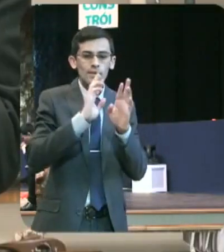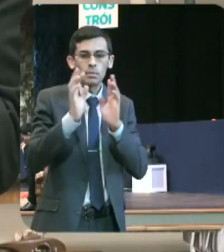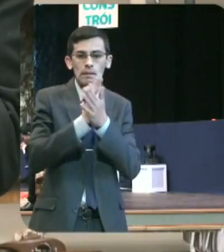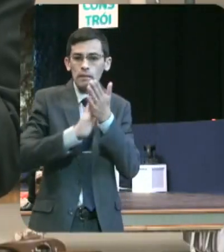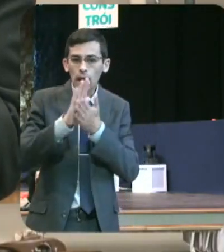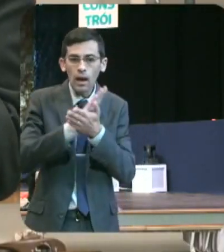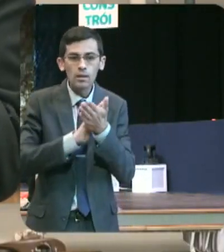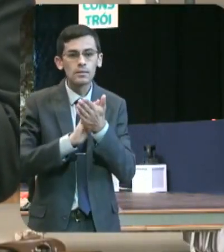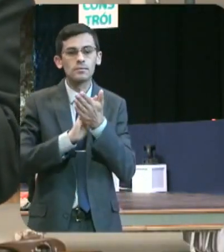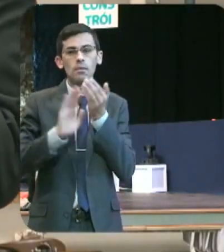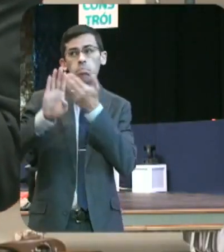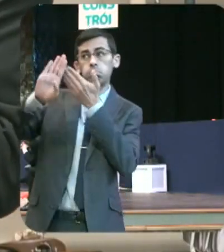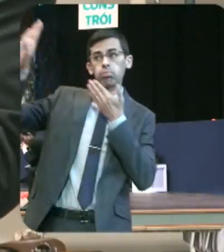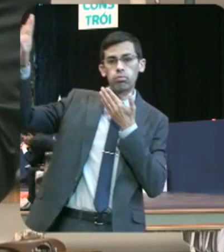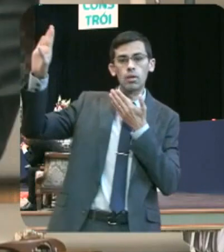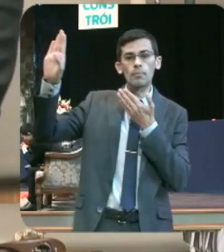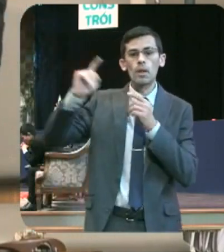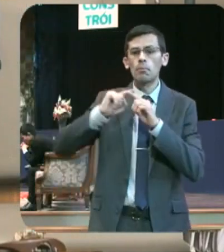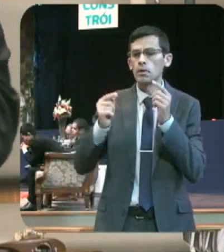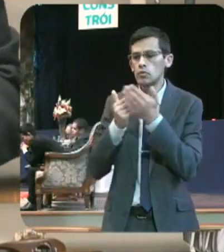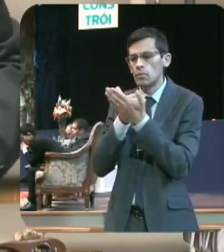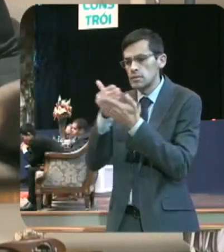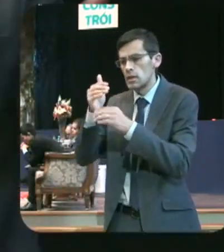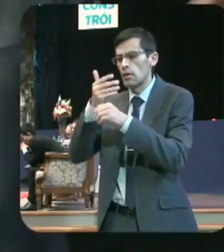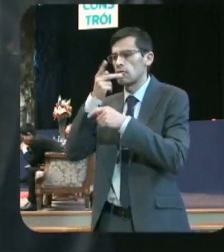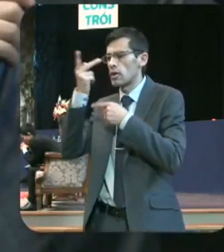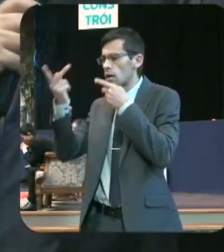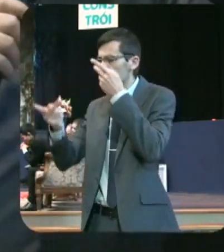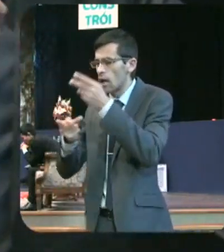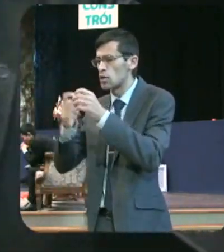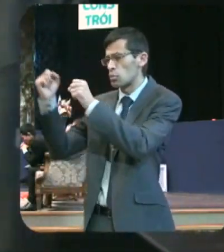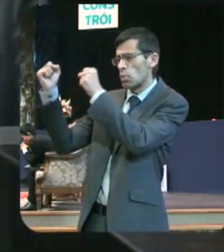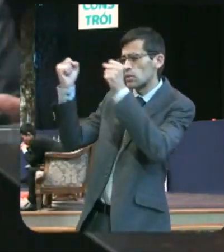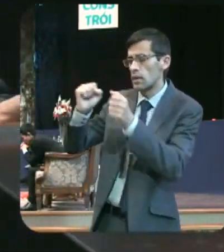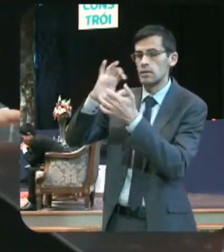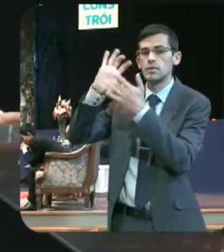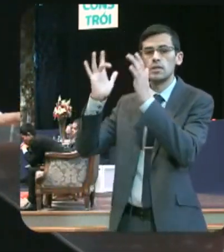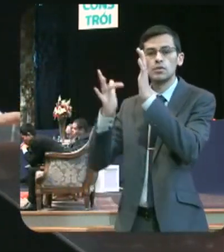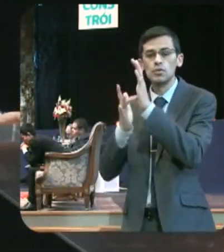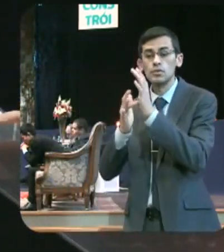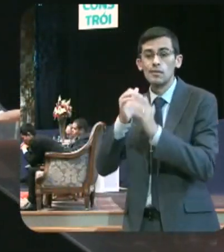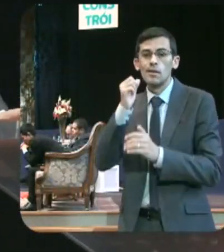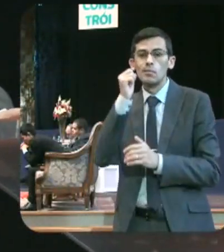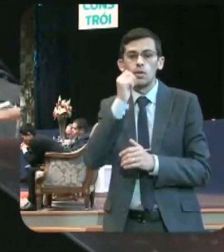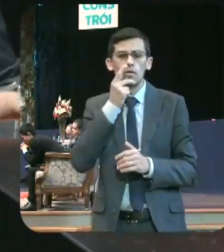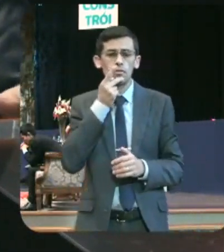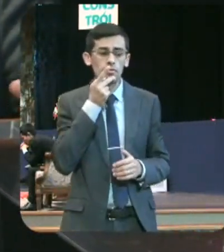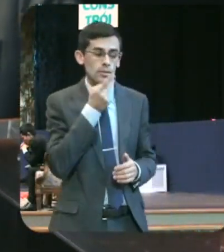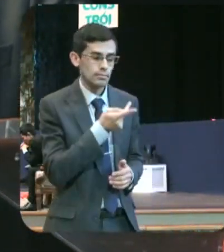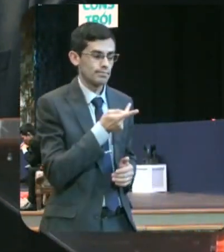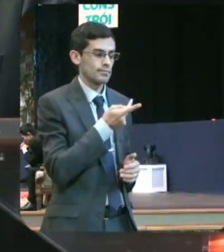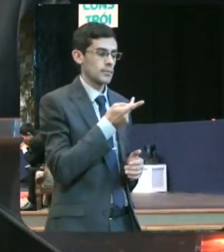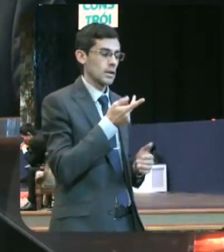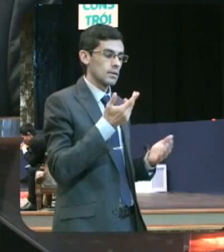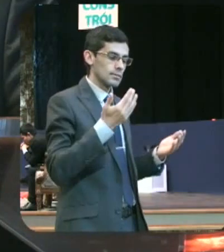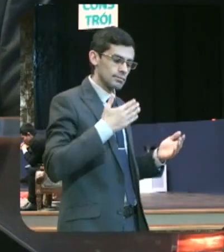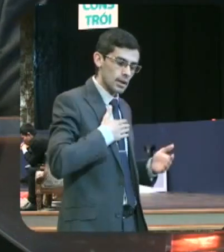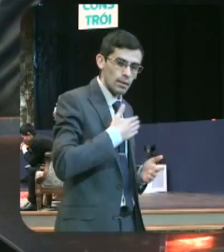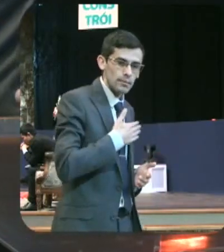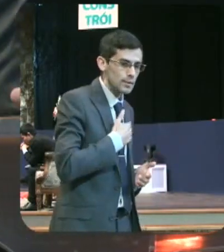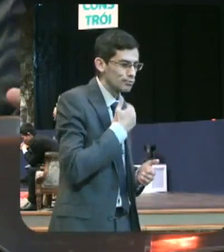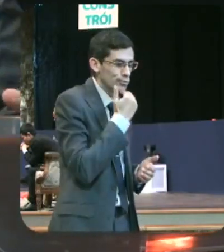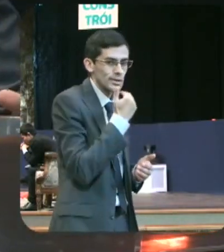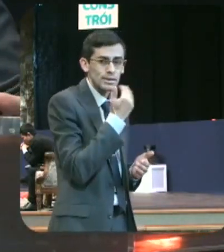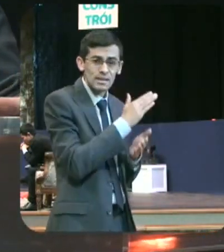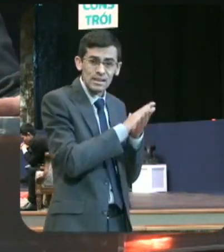estávamos. E aí, quando eu comecei a falar do poder de Jesus, ela disse: olha, para mim não